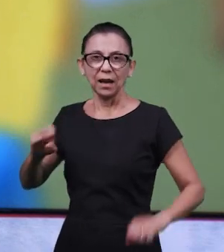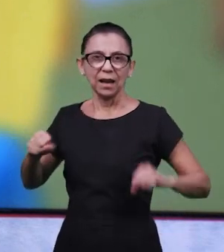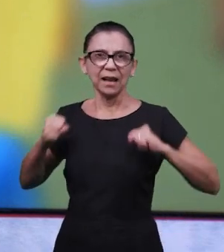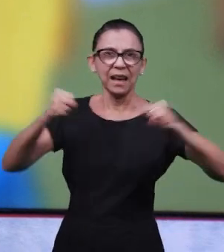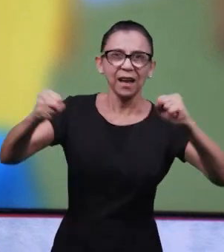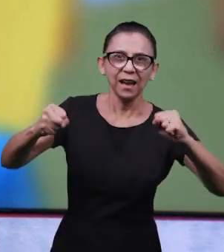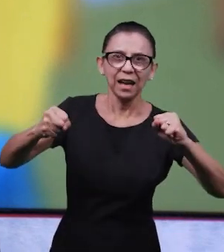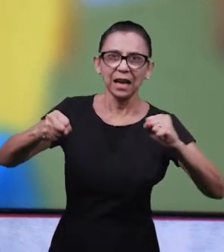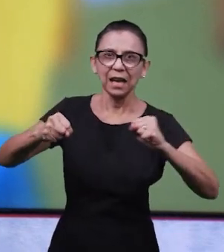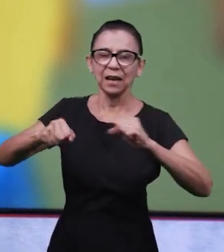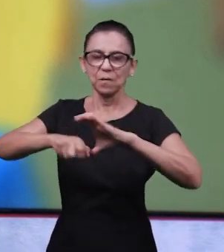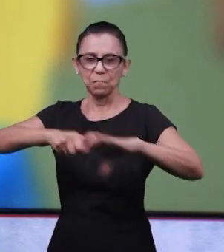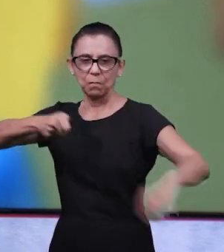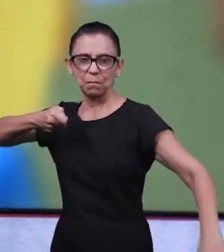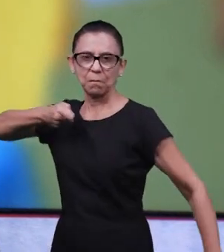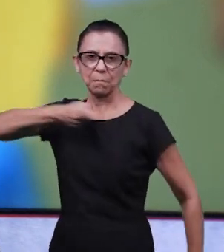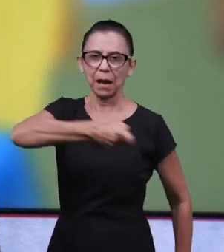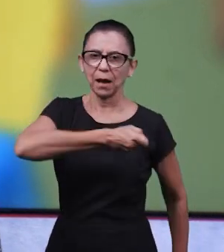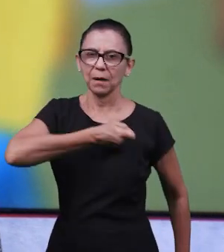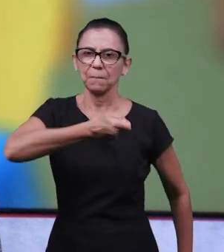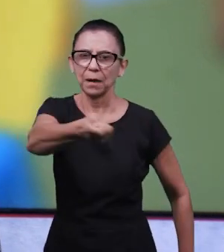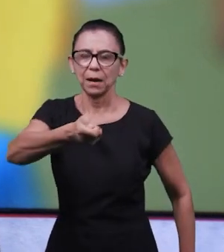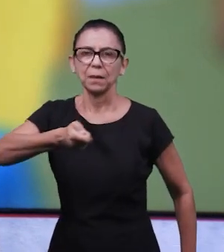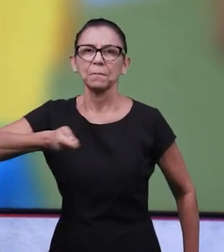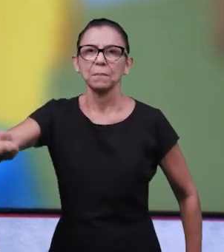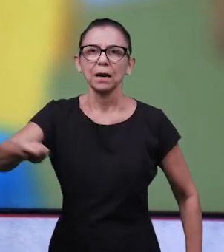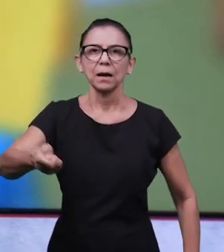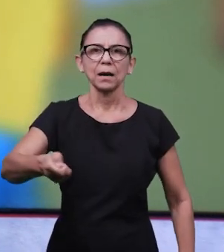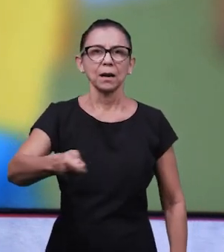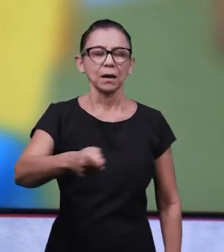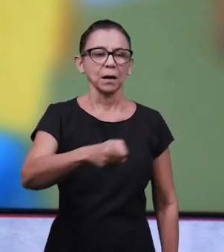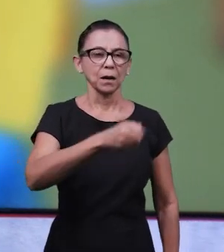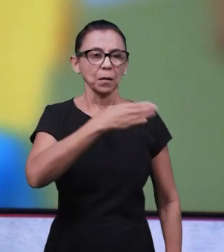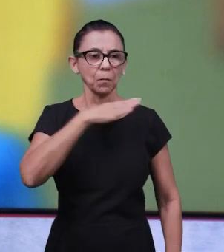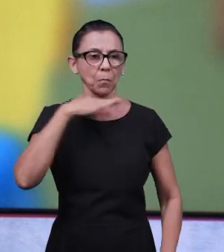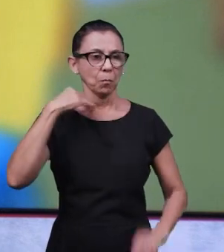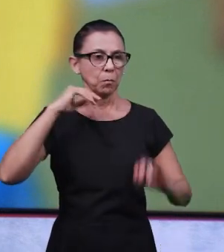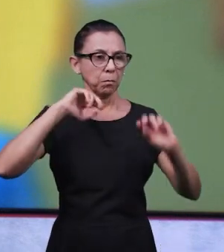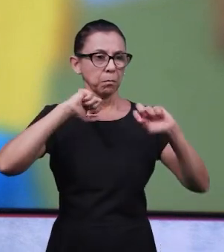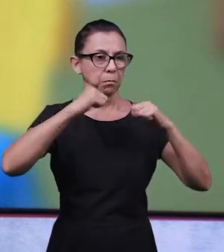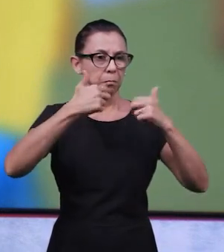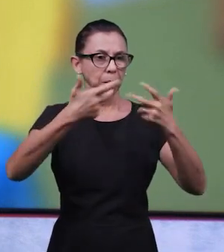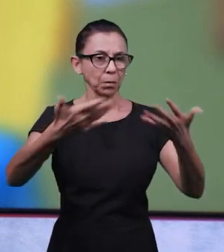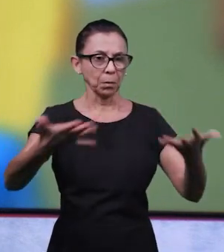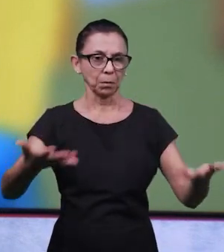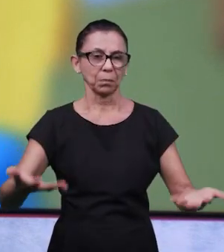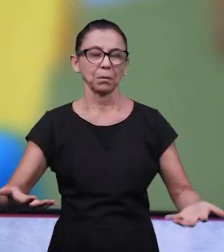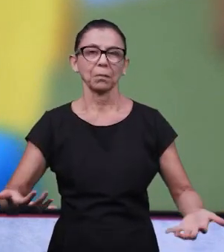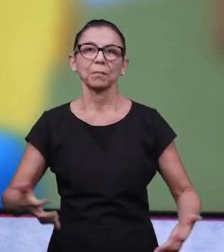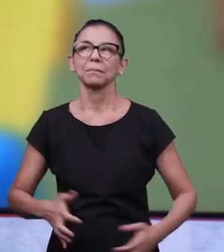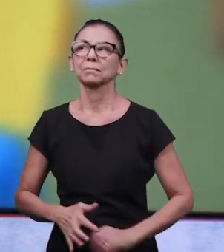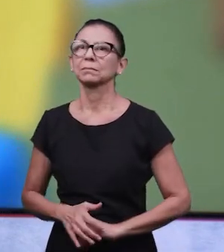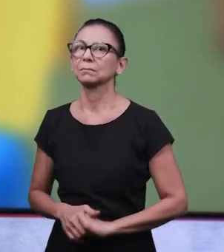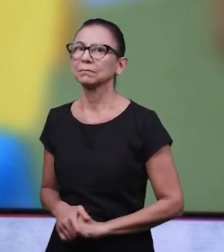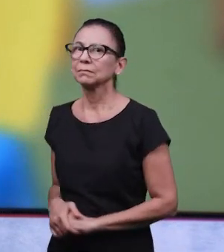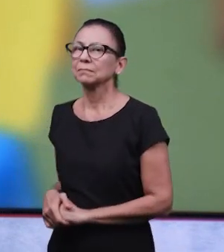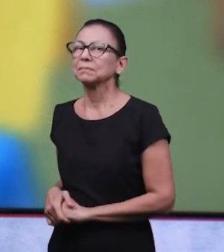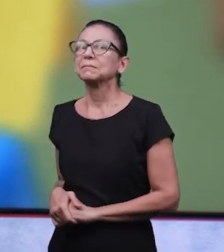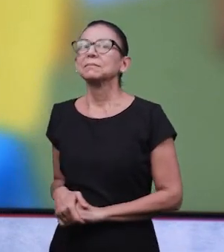ali fugiram com medo. Mas Samá não temeu e foi para o meio do campo